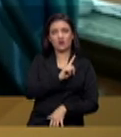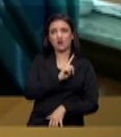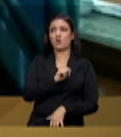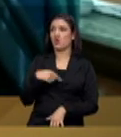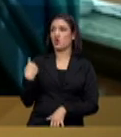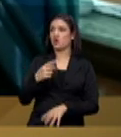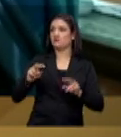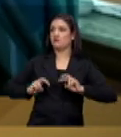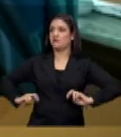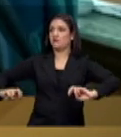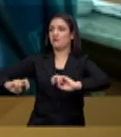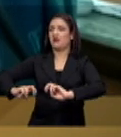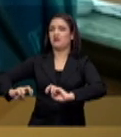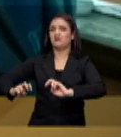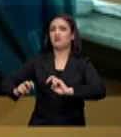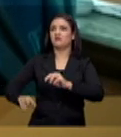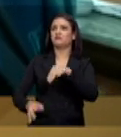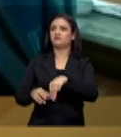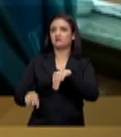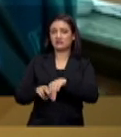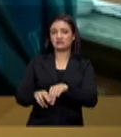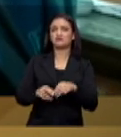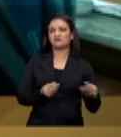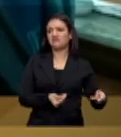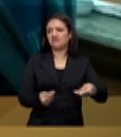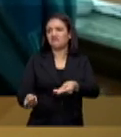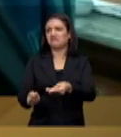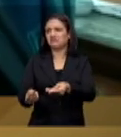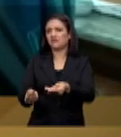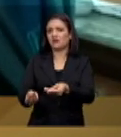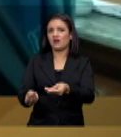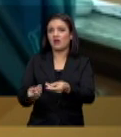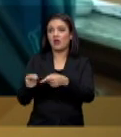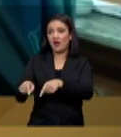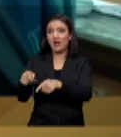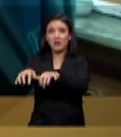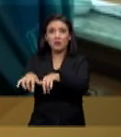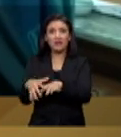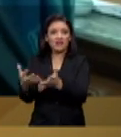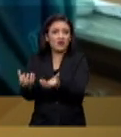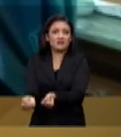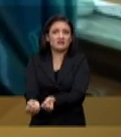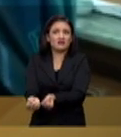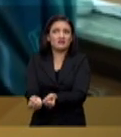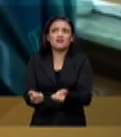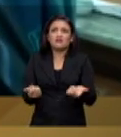essa corresponsabilidade, estará obstaculizando